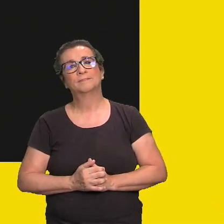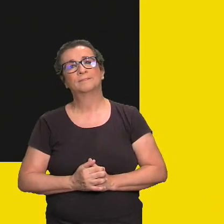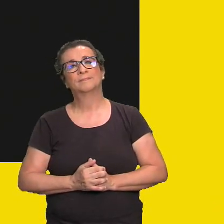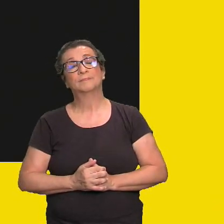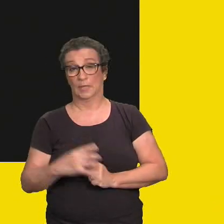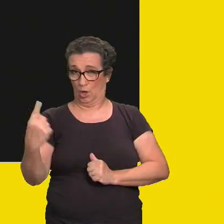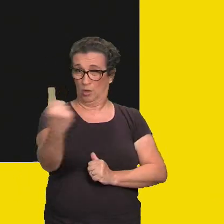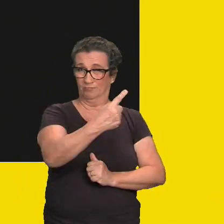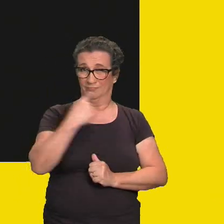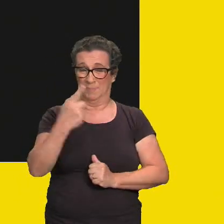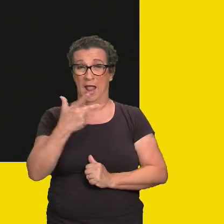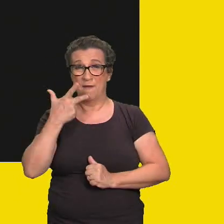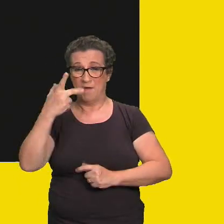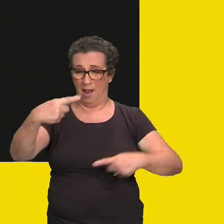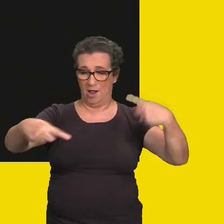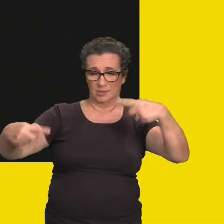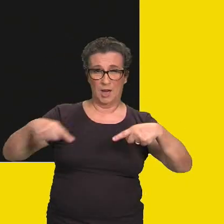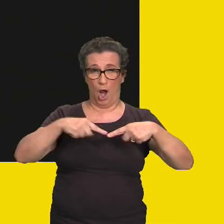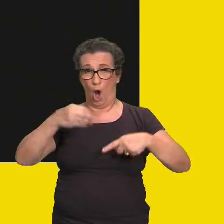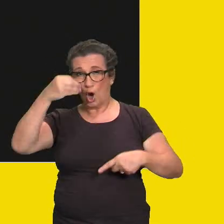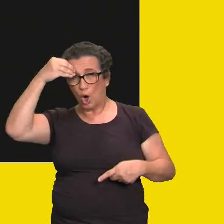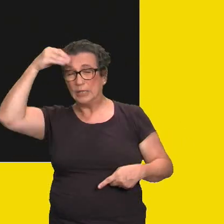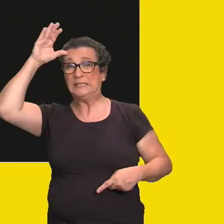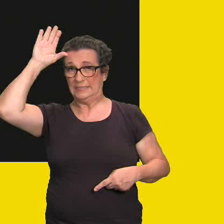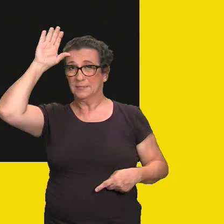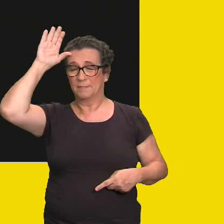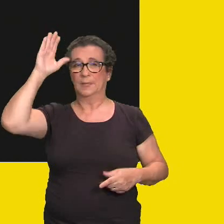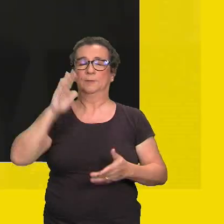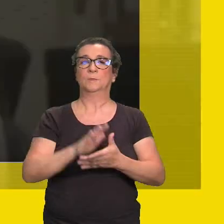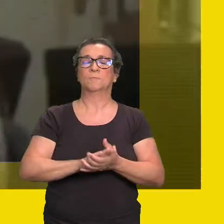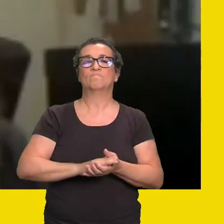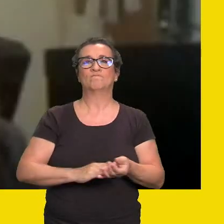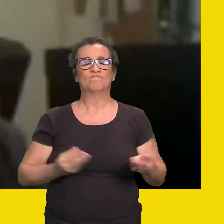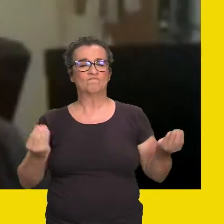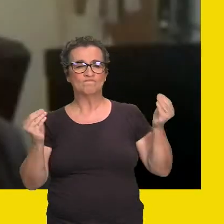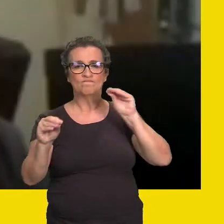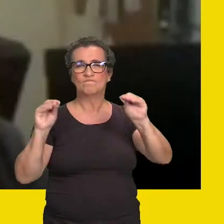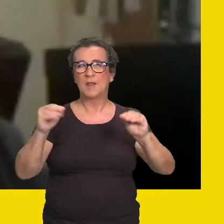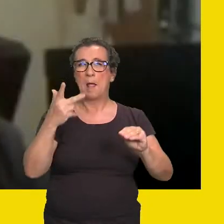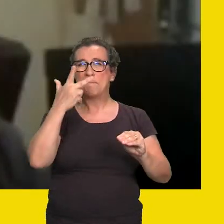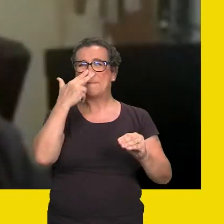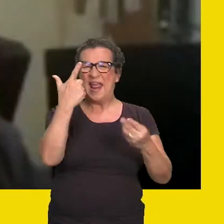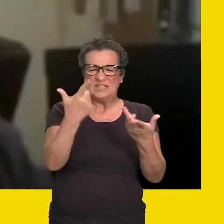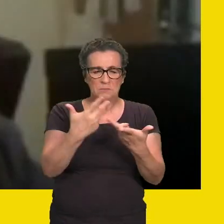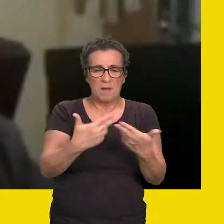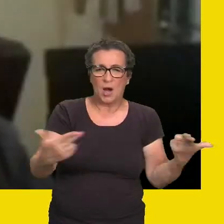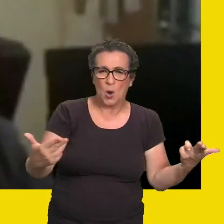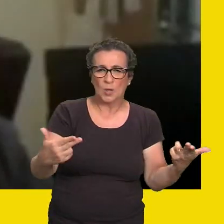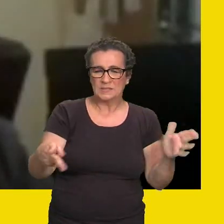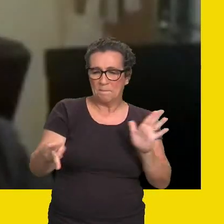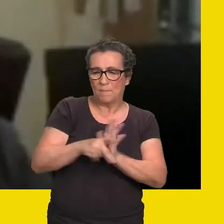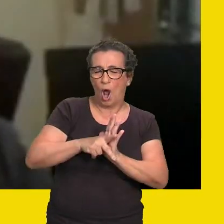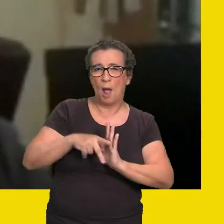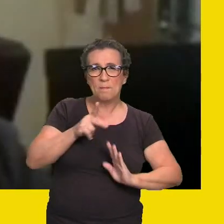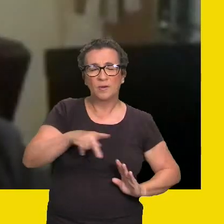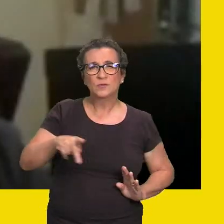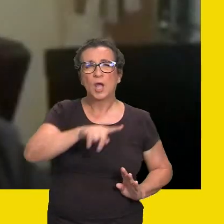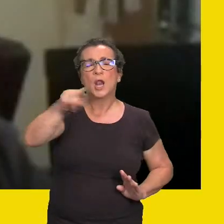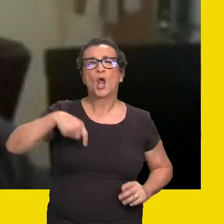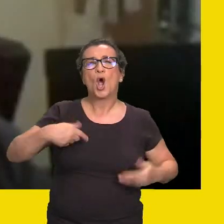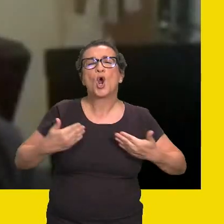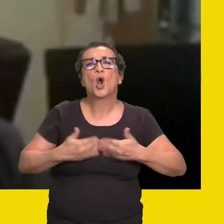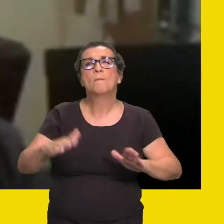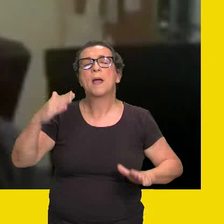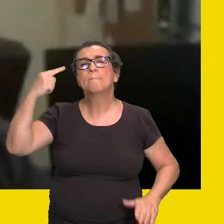Quando trazemos o sentido de conhecimento colocados por Freire como objeto cognoscente, comentamos pensar